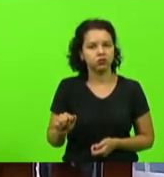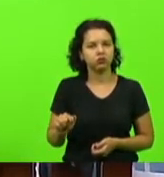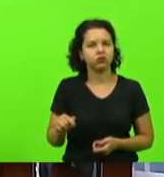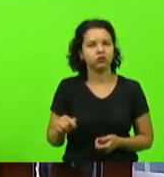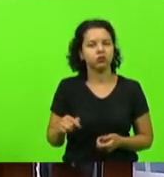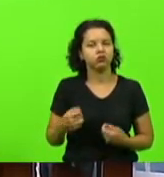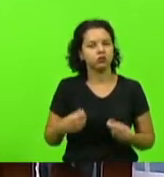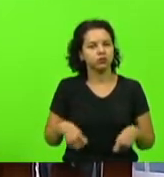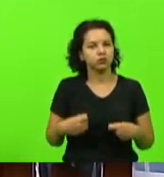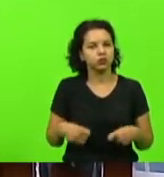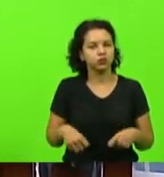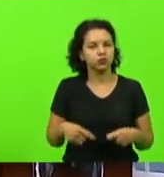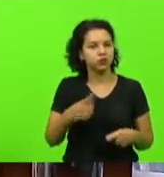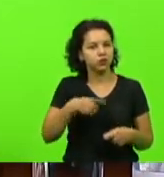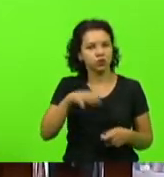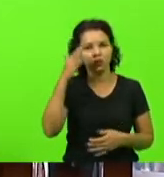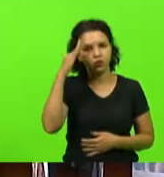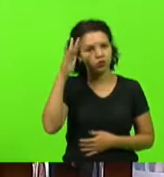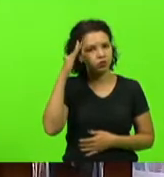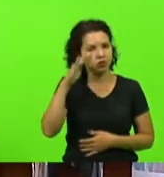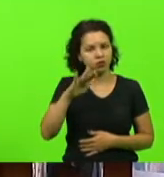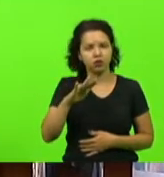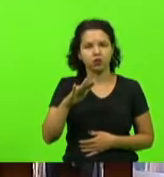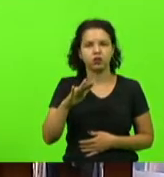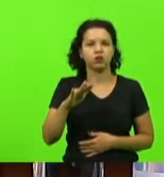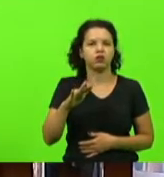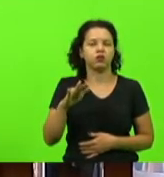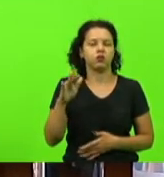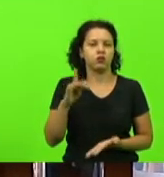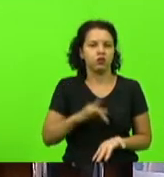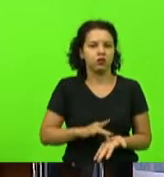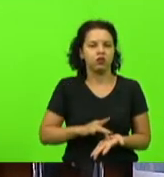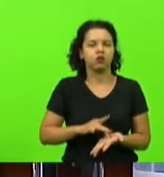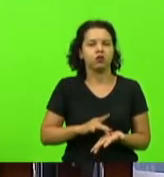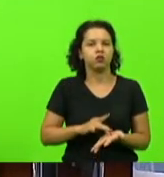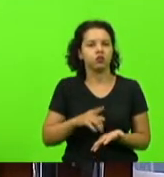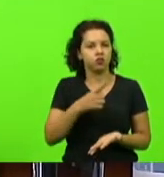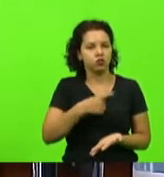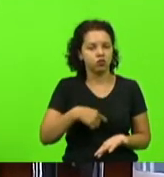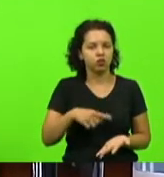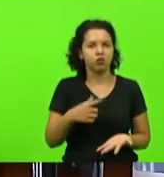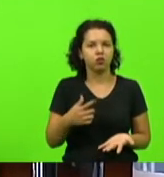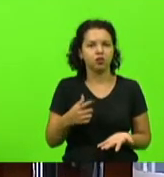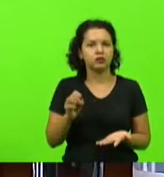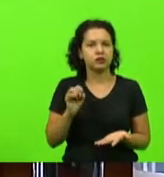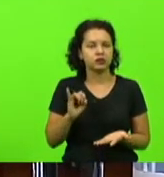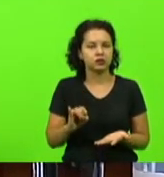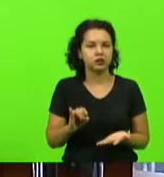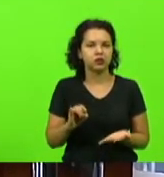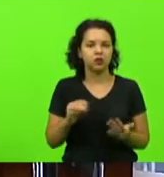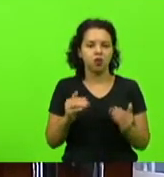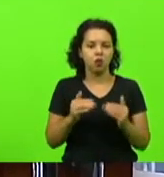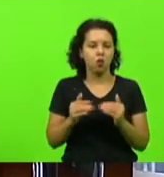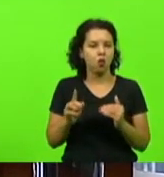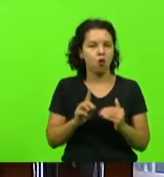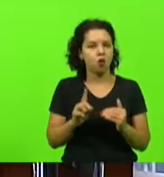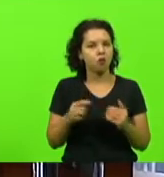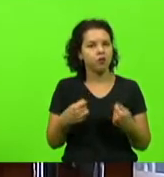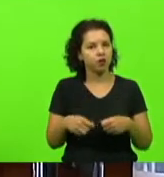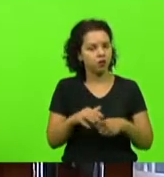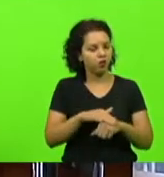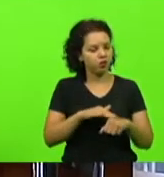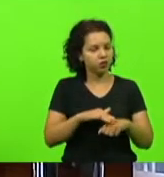A gente não consegue compreender realmente, sabe, presidente, e se tem alguma desavença, ele que se entendesse com o presidente da